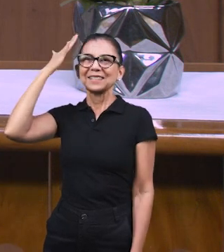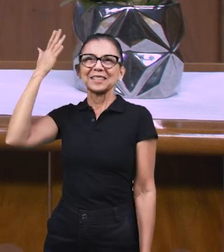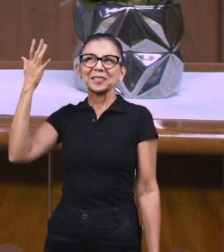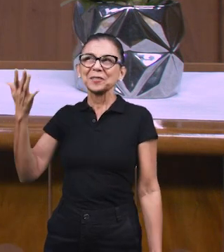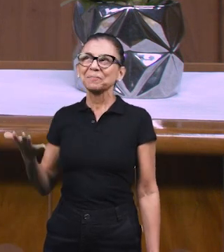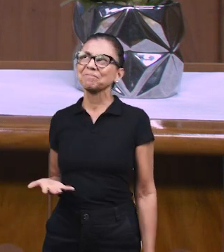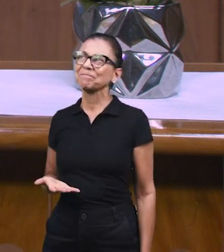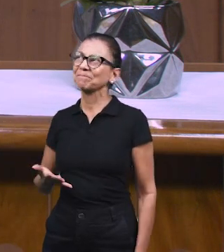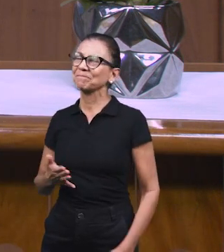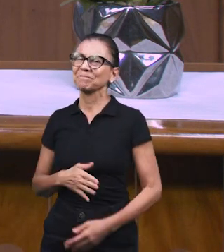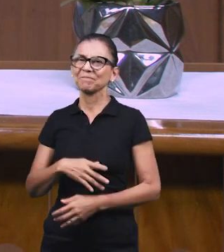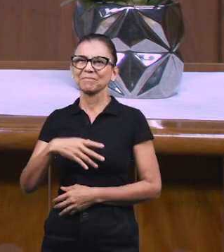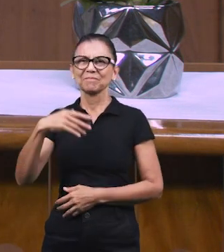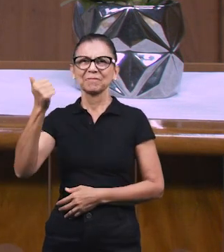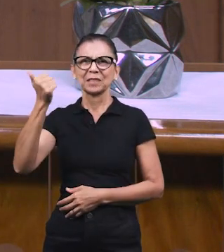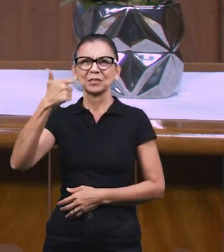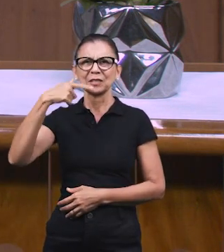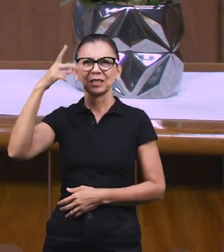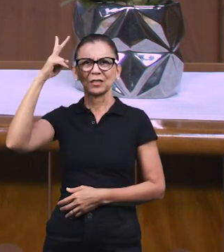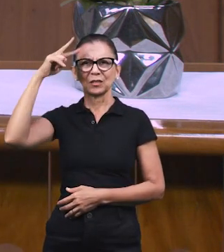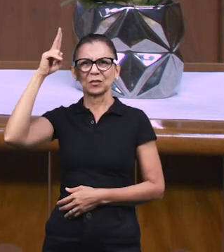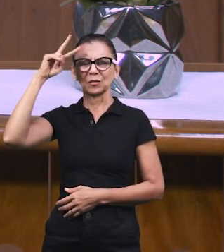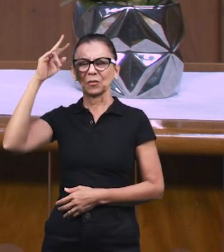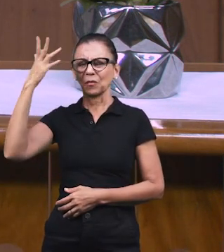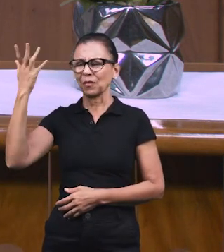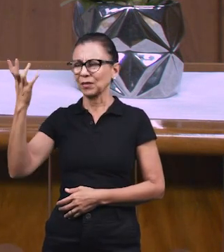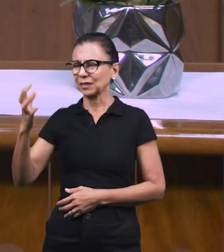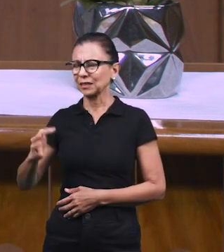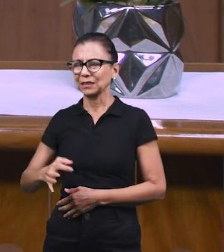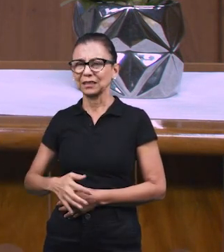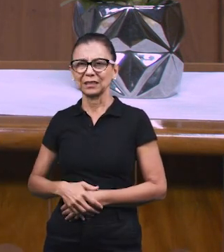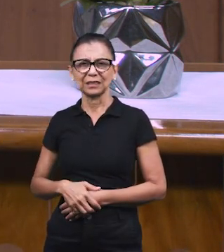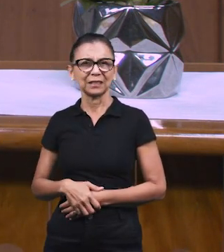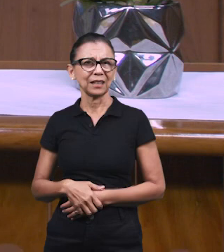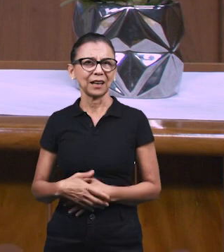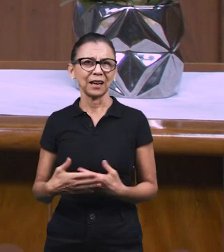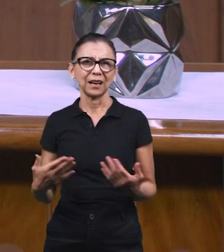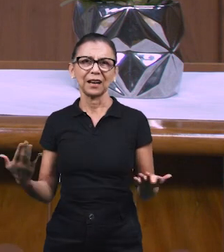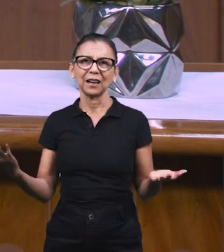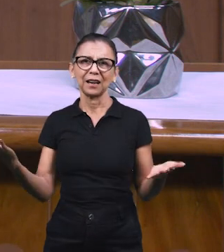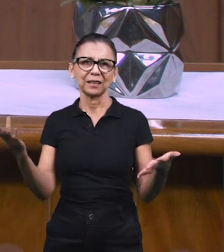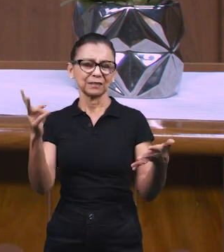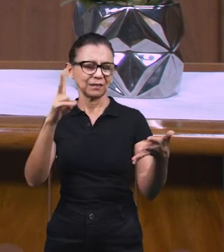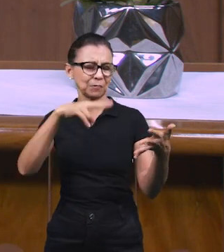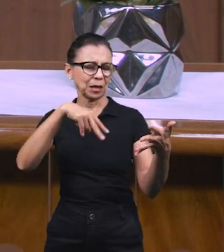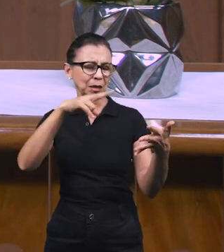muito mais do que a história, do que a letra, né? Do que o registro